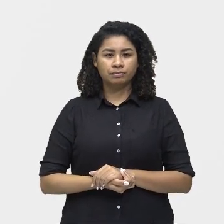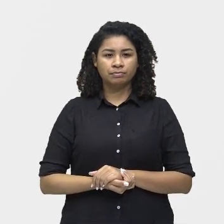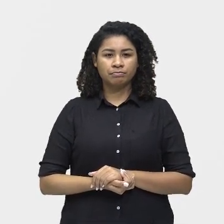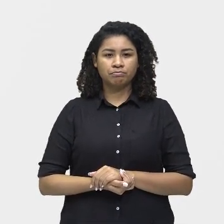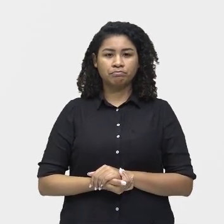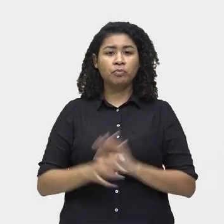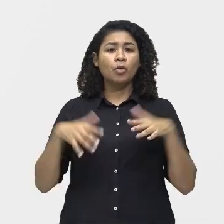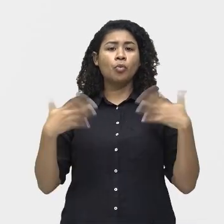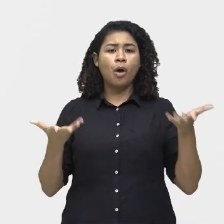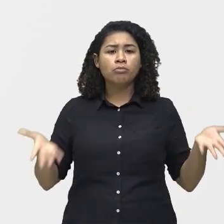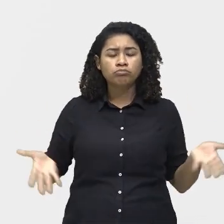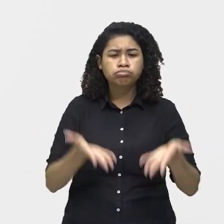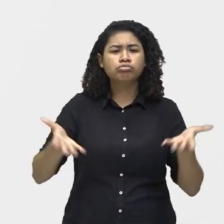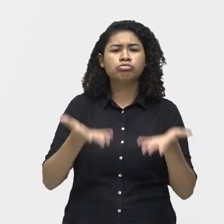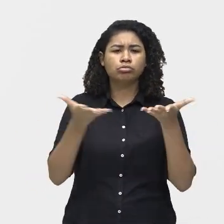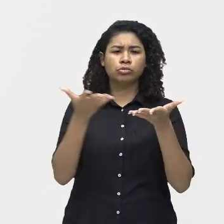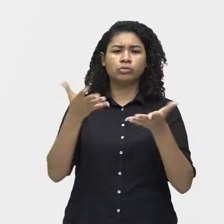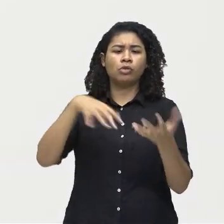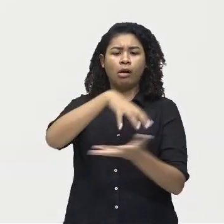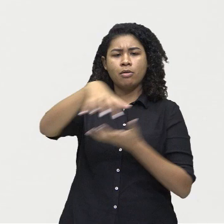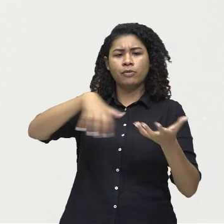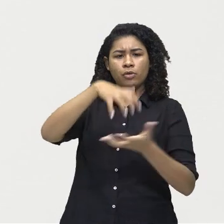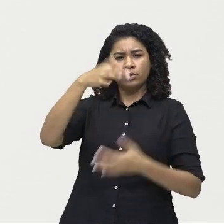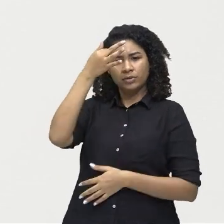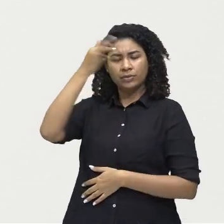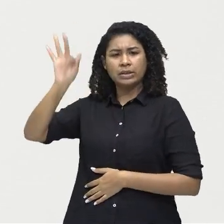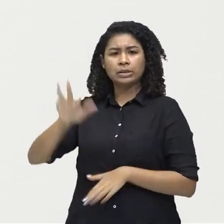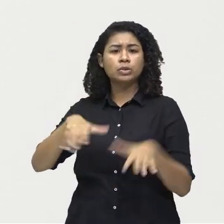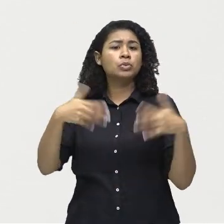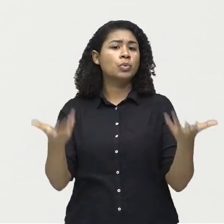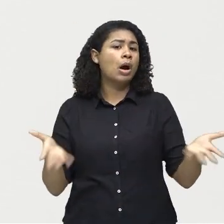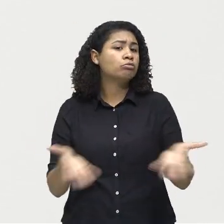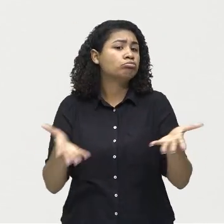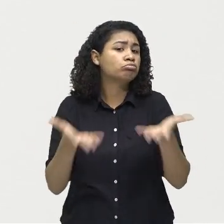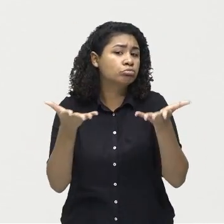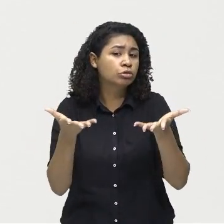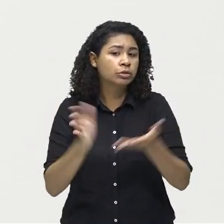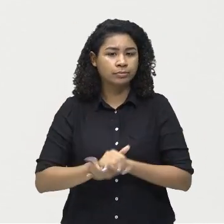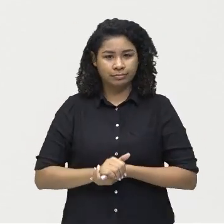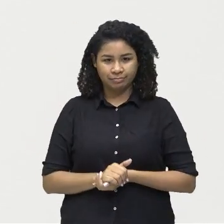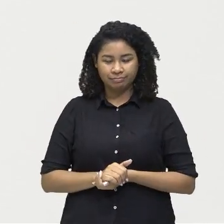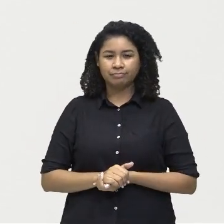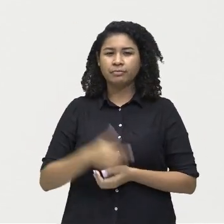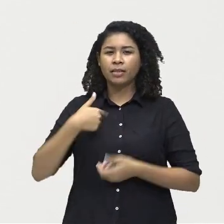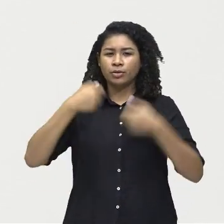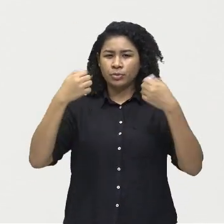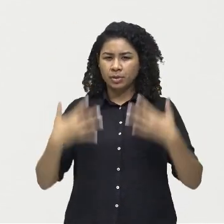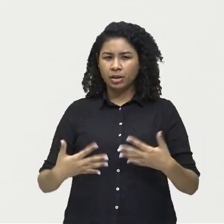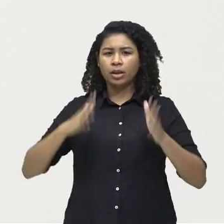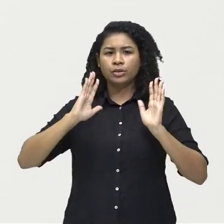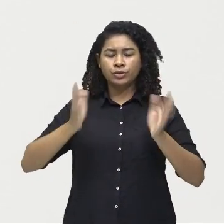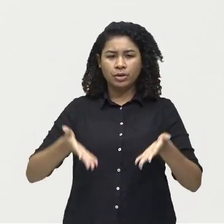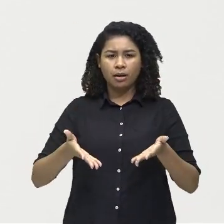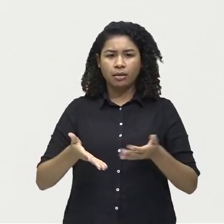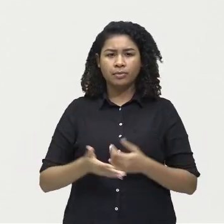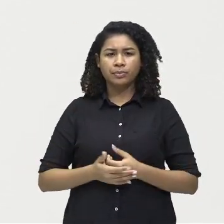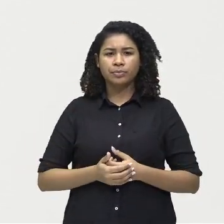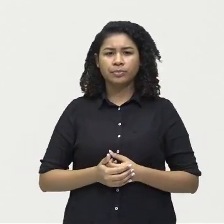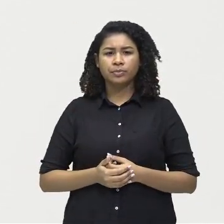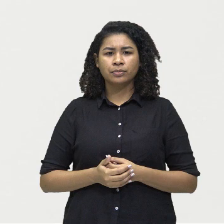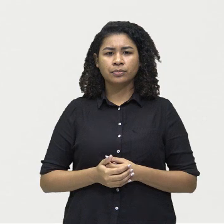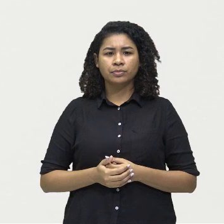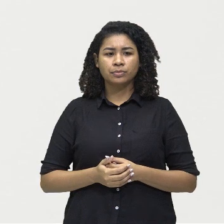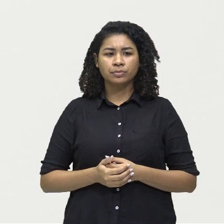Aponte os motivos que desencadearam a Revolução Francesa. Como eu falei para vocês, situação, a